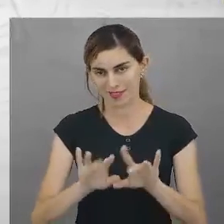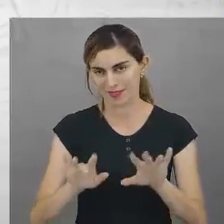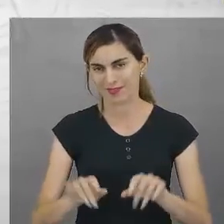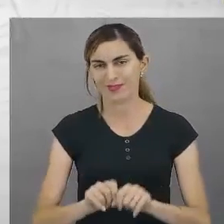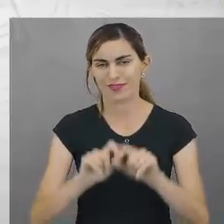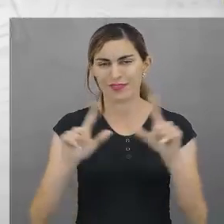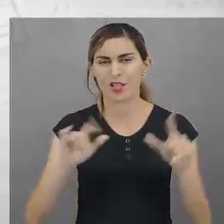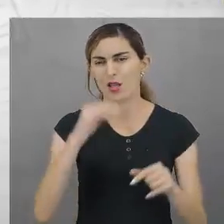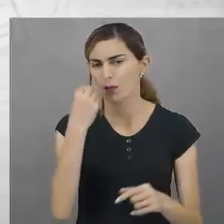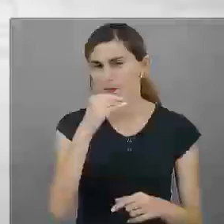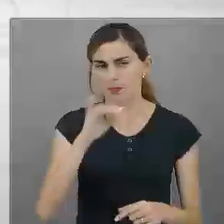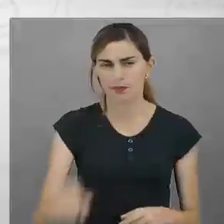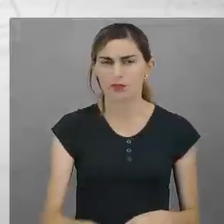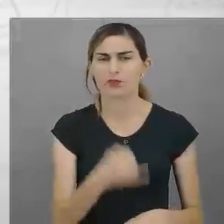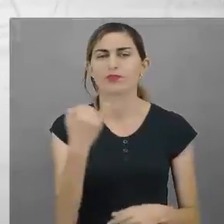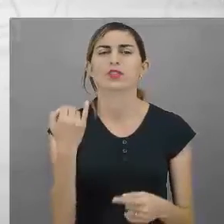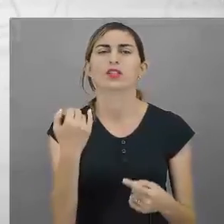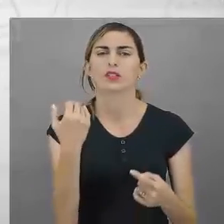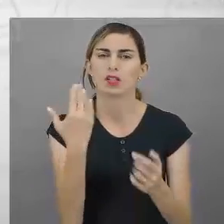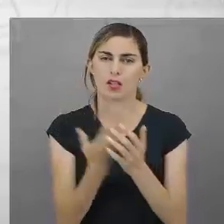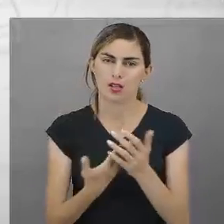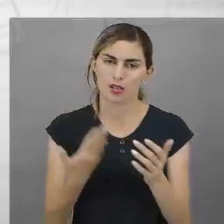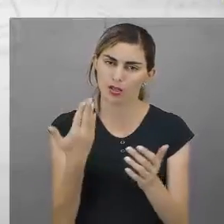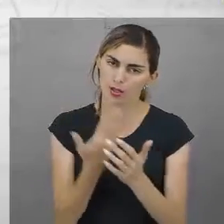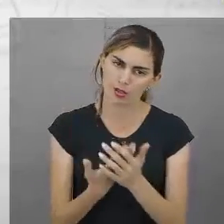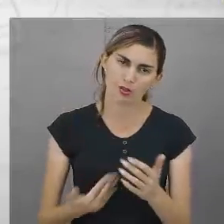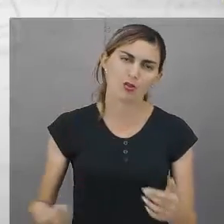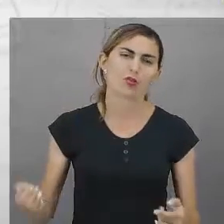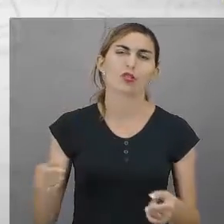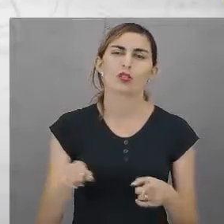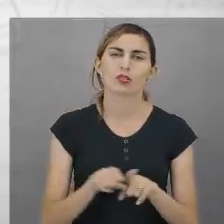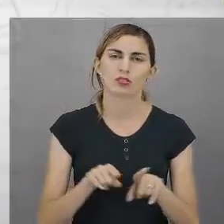material complementar, aproveitem as atividades utilizadas